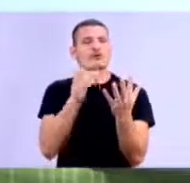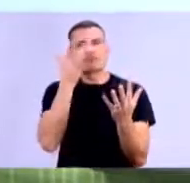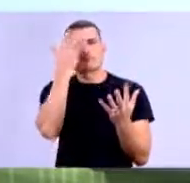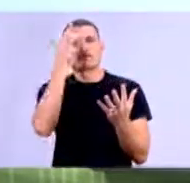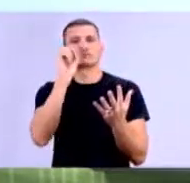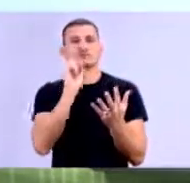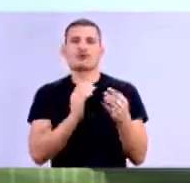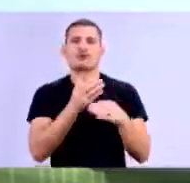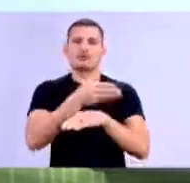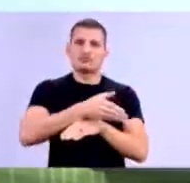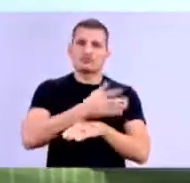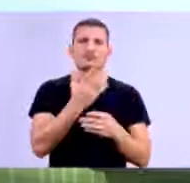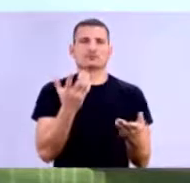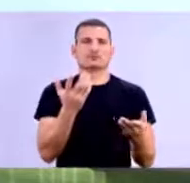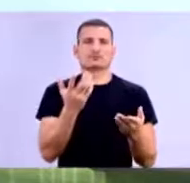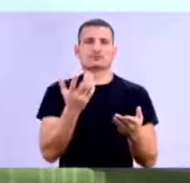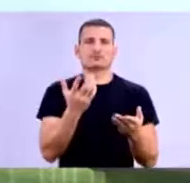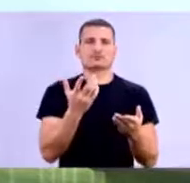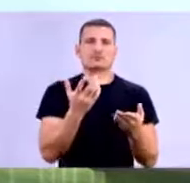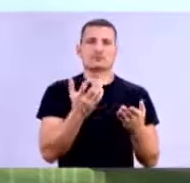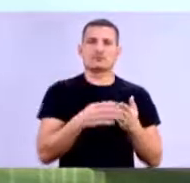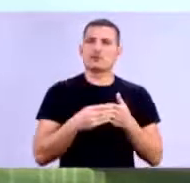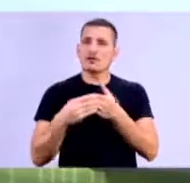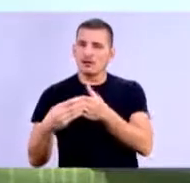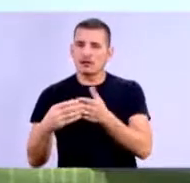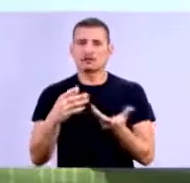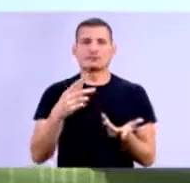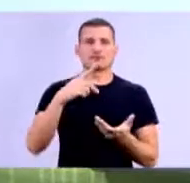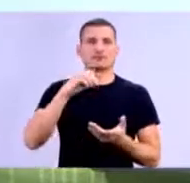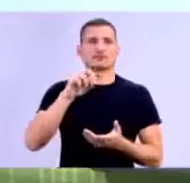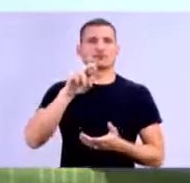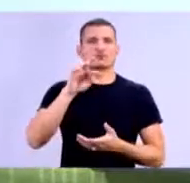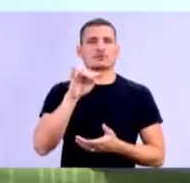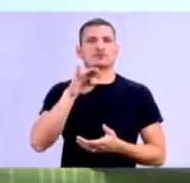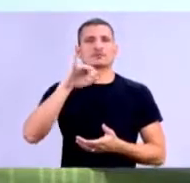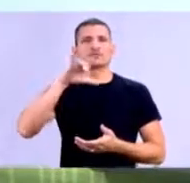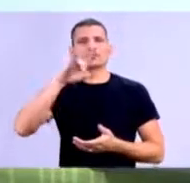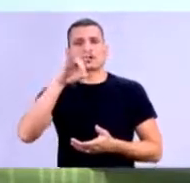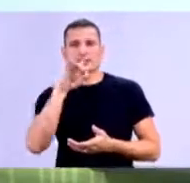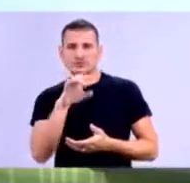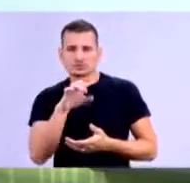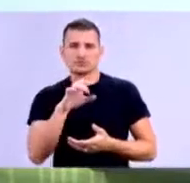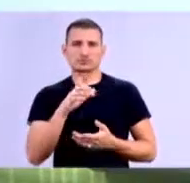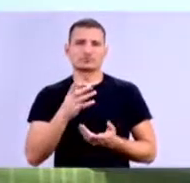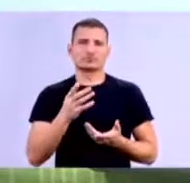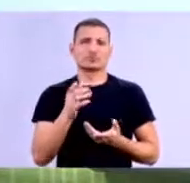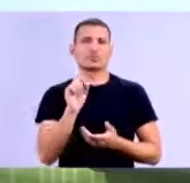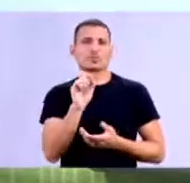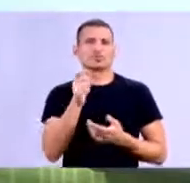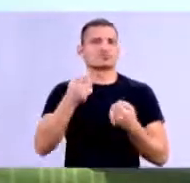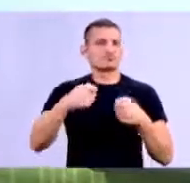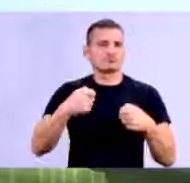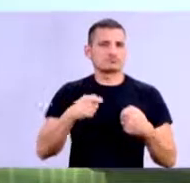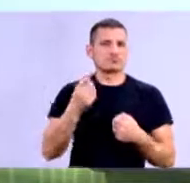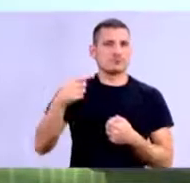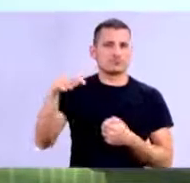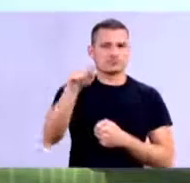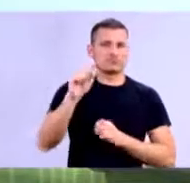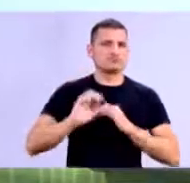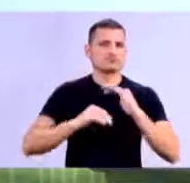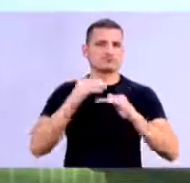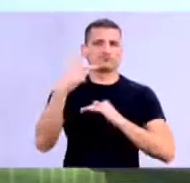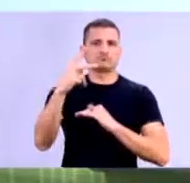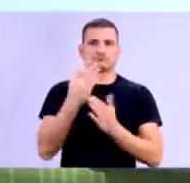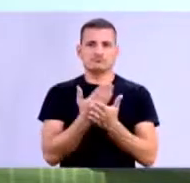acessibilidade, portabilidade, todas as características necessárias para você desenvolver com excelência os